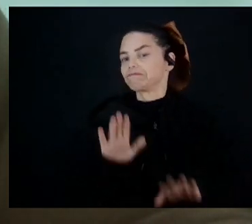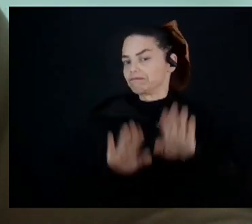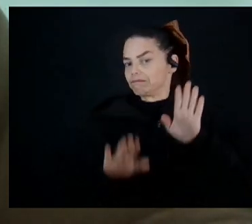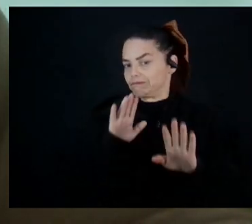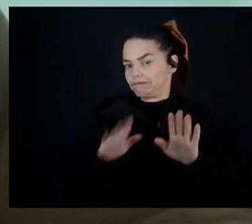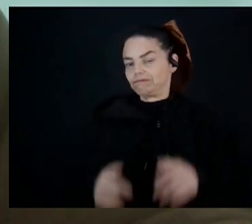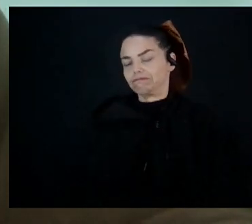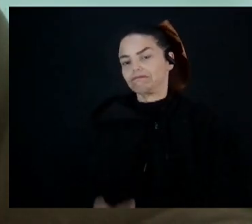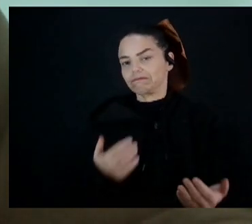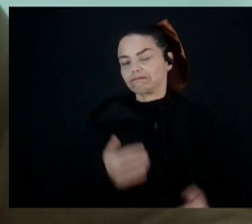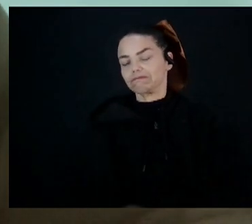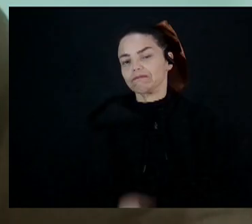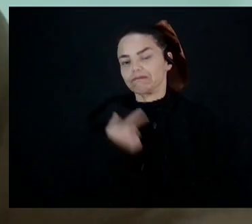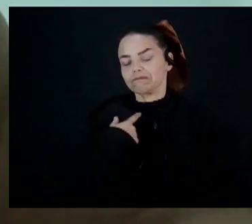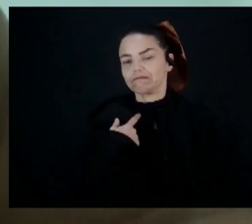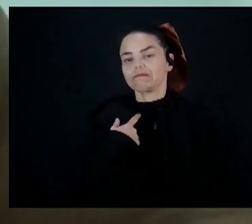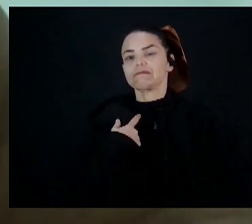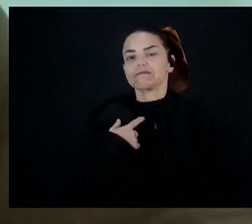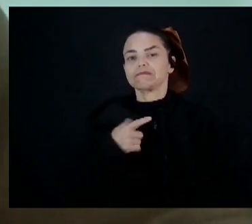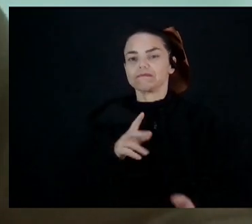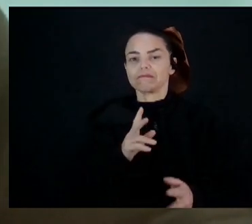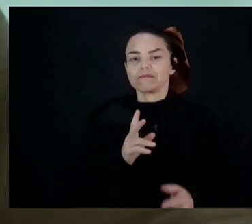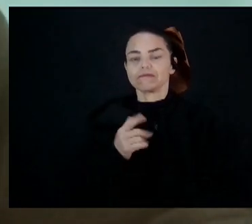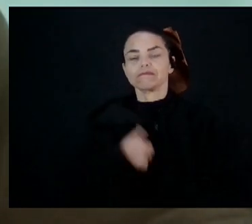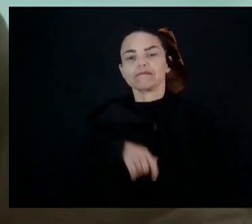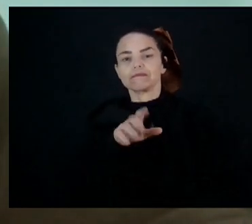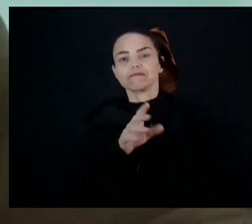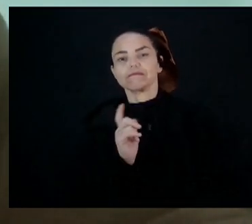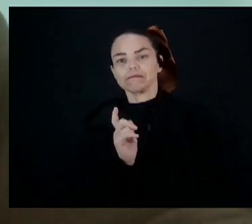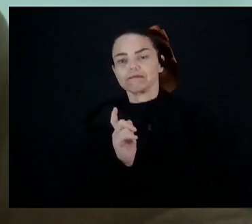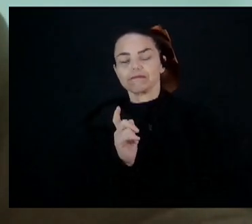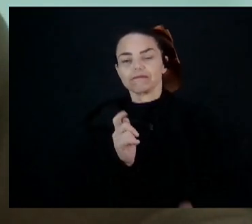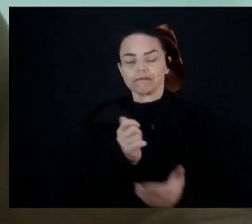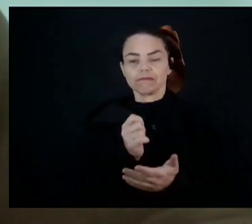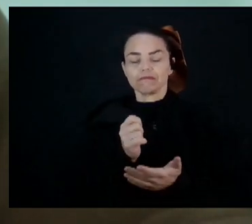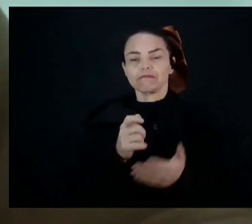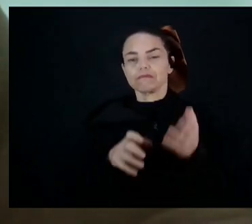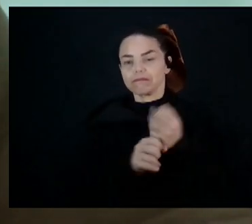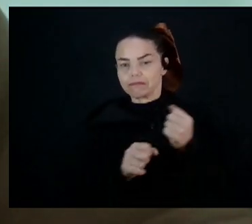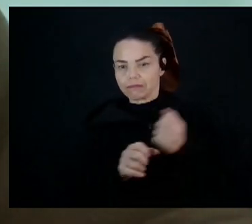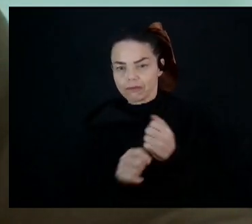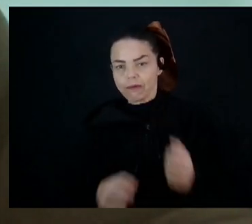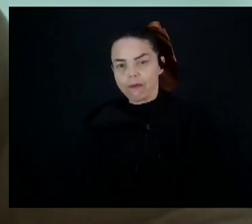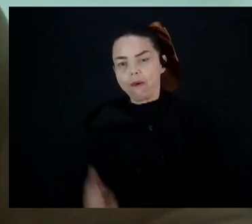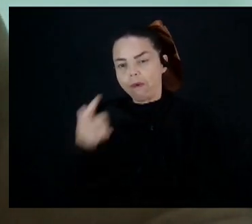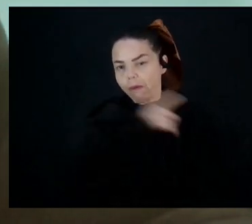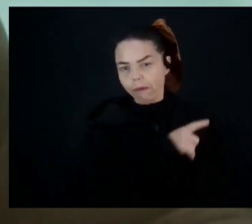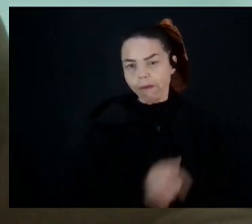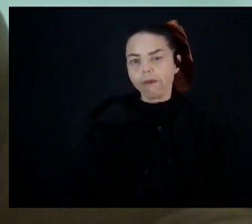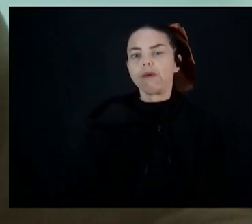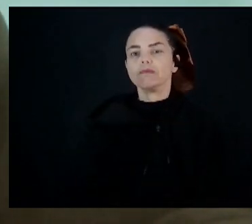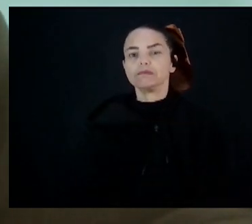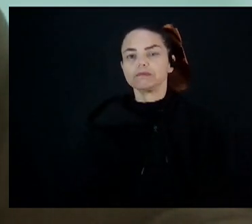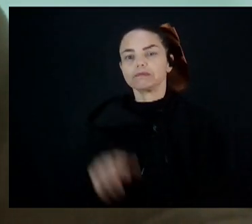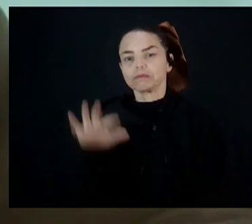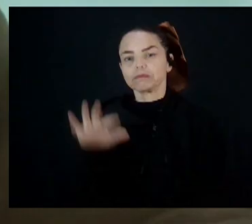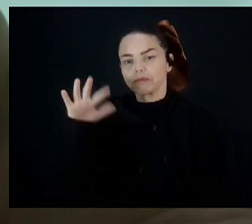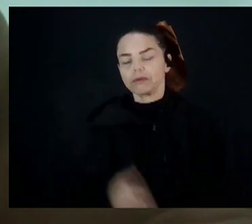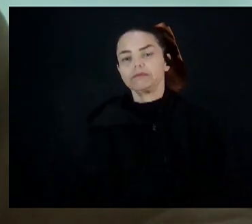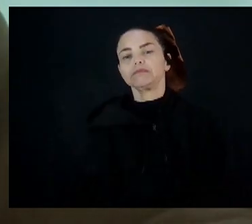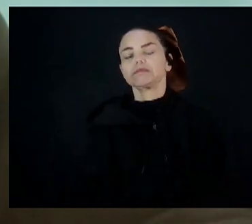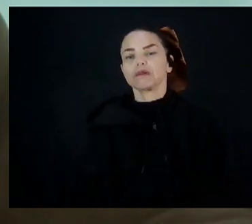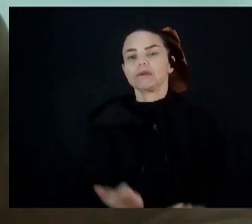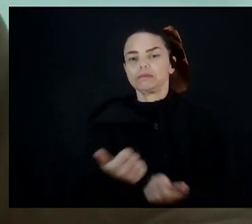ciclos de sono que ele acabe fazendo. Mas aquela coisa da calculadora que eu tenho para conseguir fazer isso acontecer e compensar